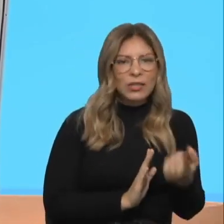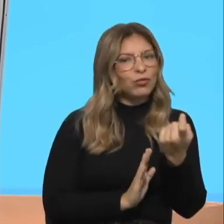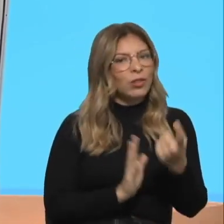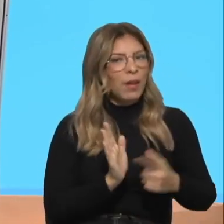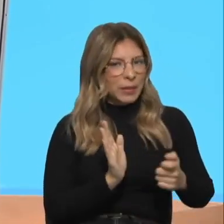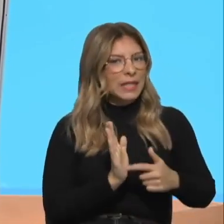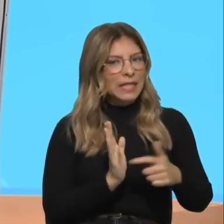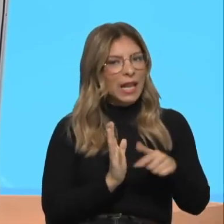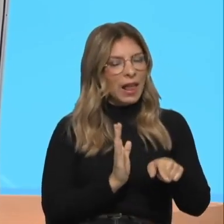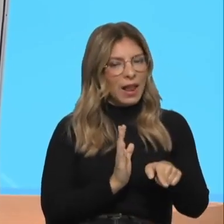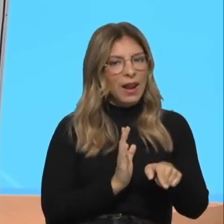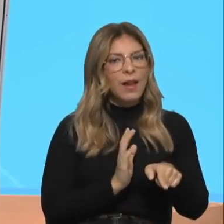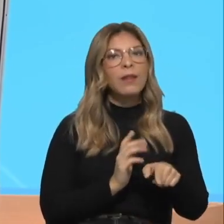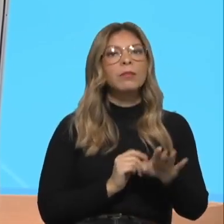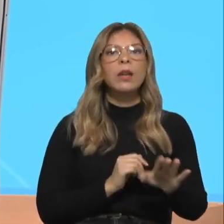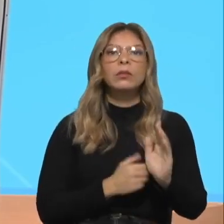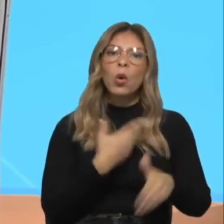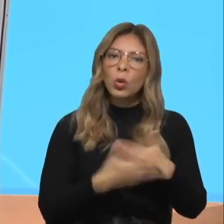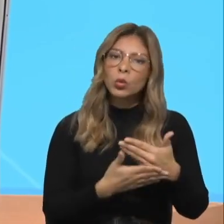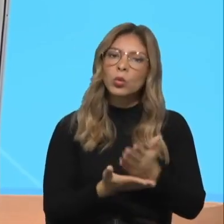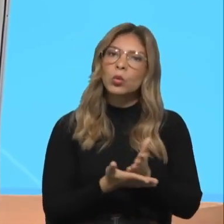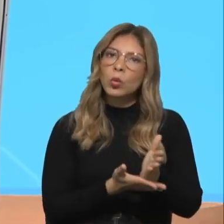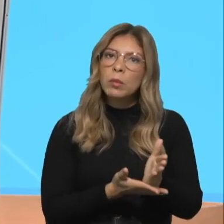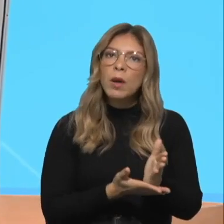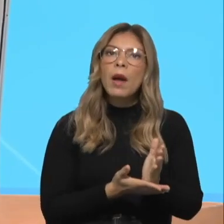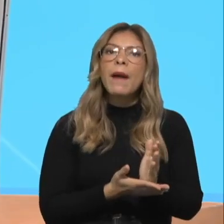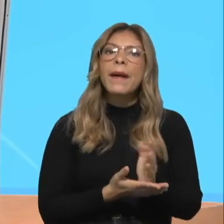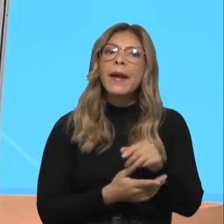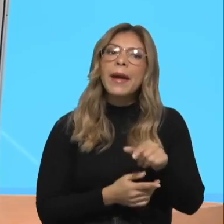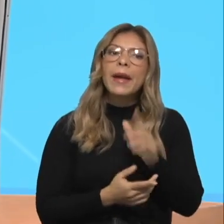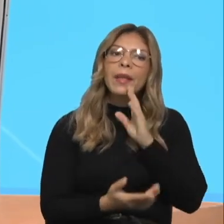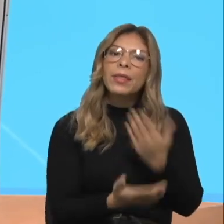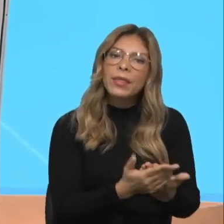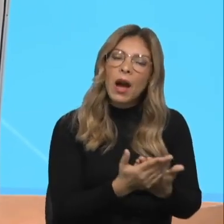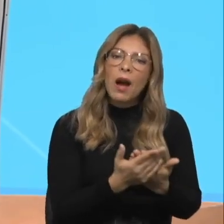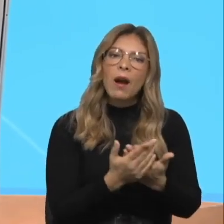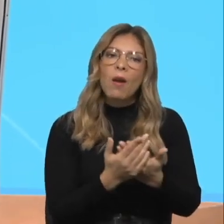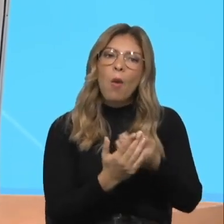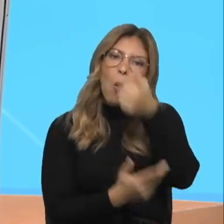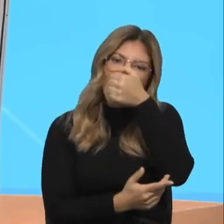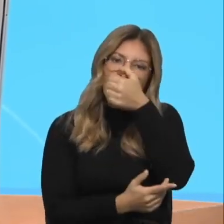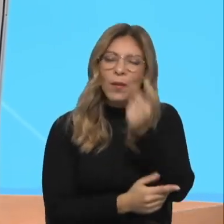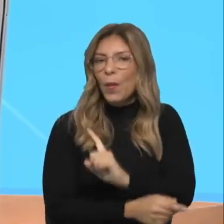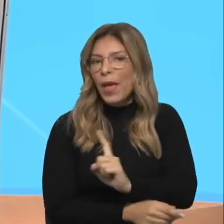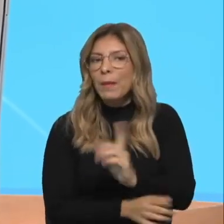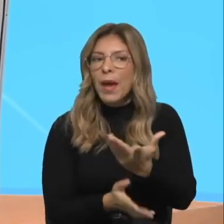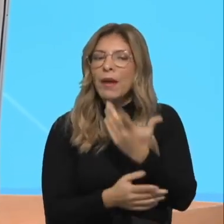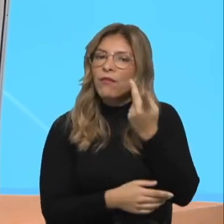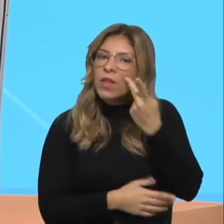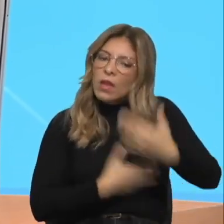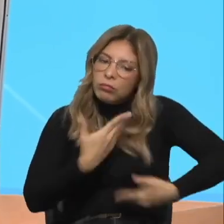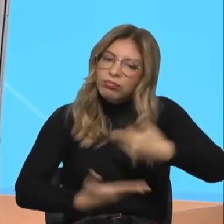de o percorrer e do habitar, sendo que o habitar não é ocupá-lo, mas é percorrê-lo. E vivemos tempos em que